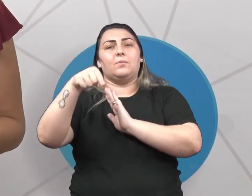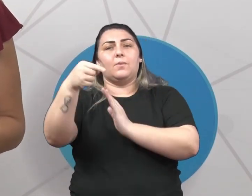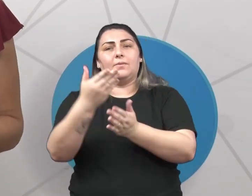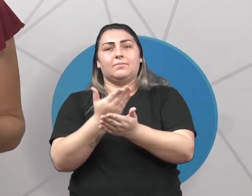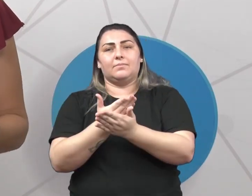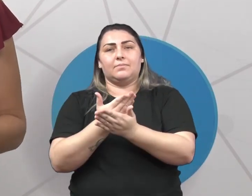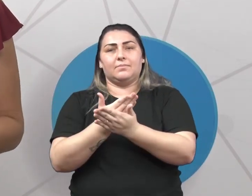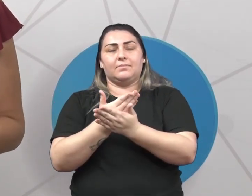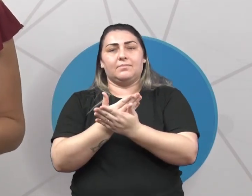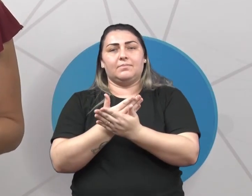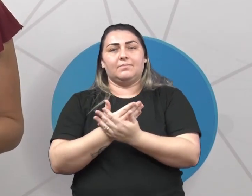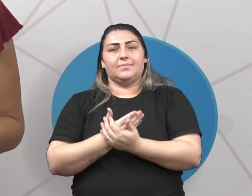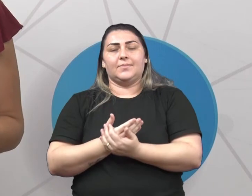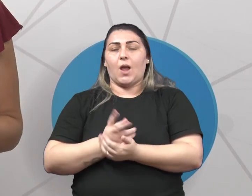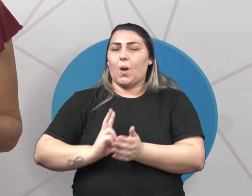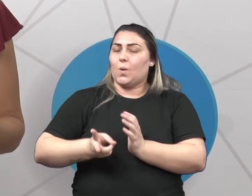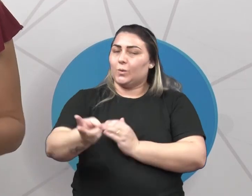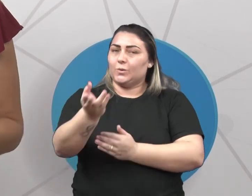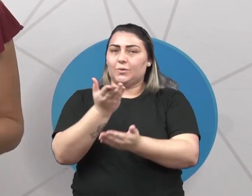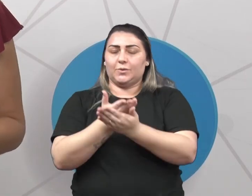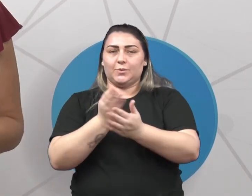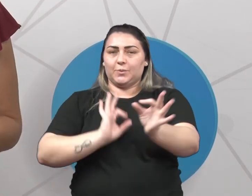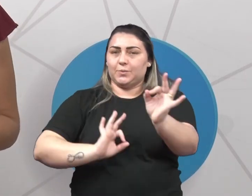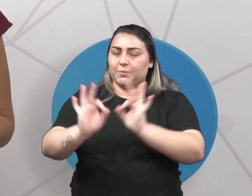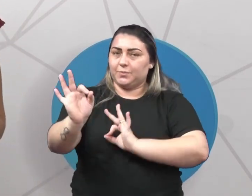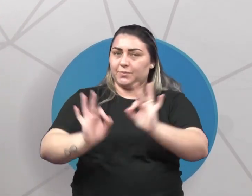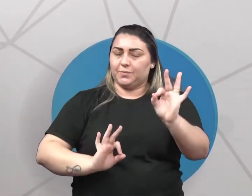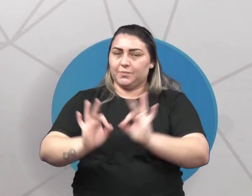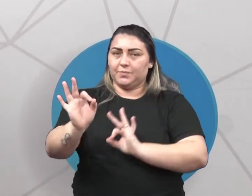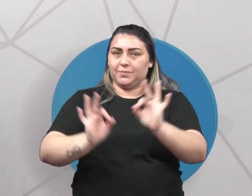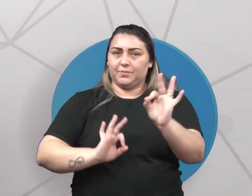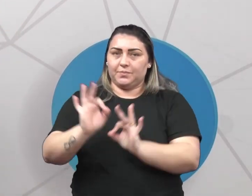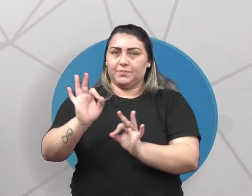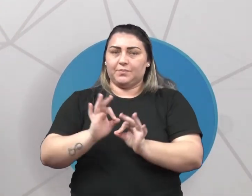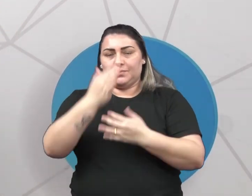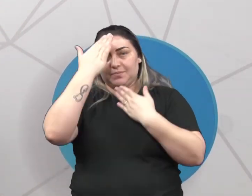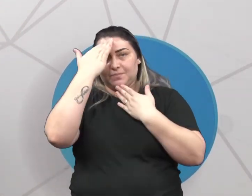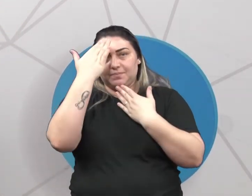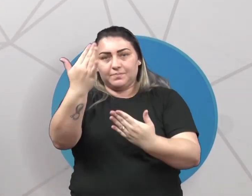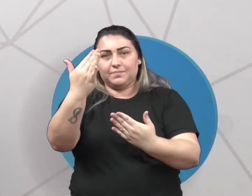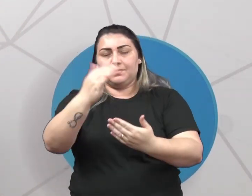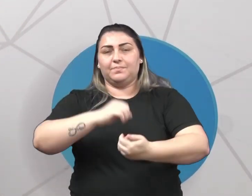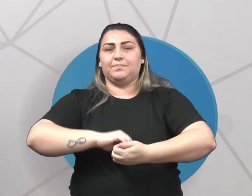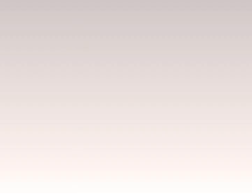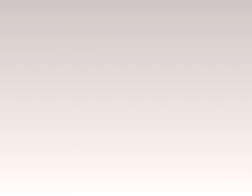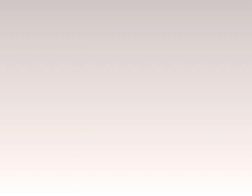aula e continue estudando, se preparando. Obrigada!